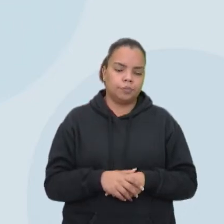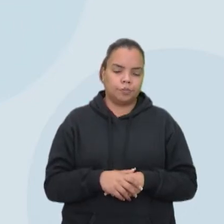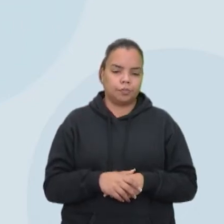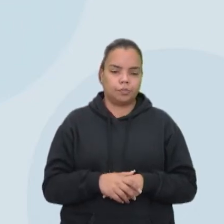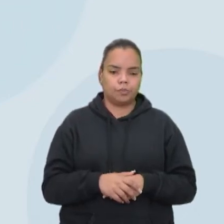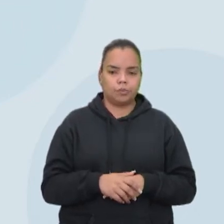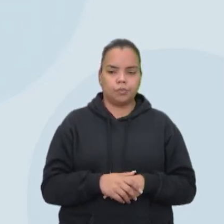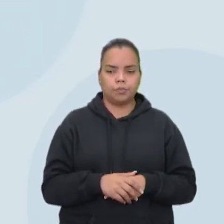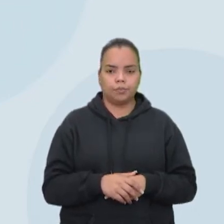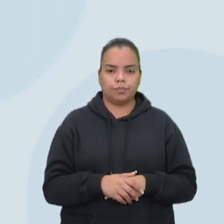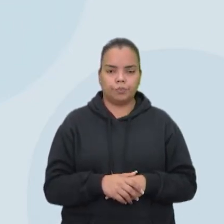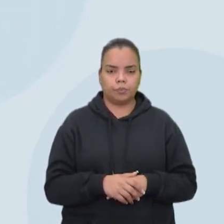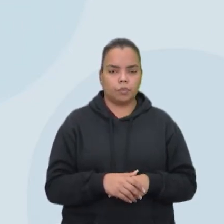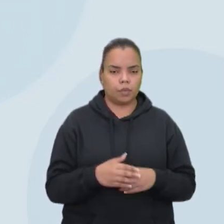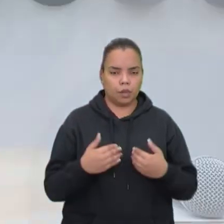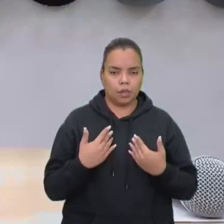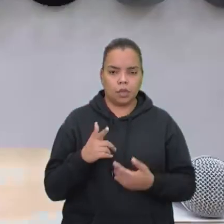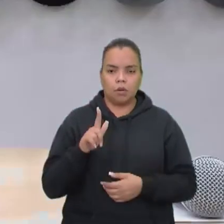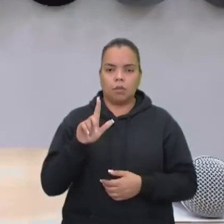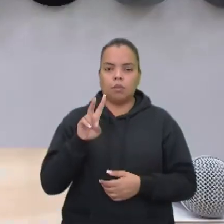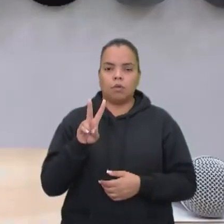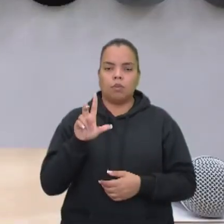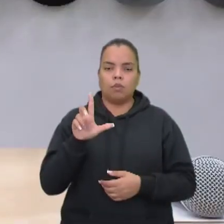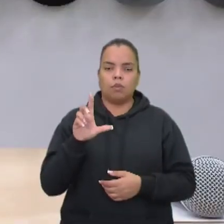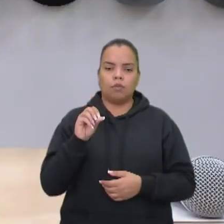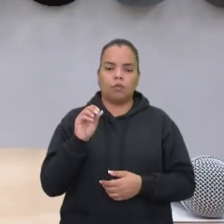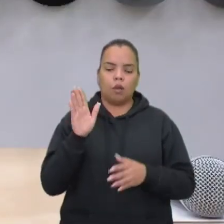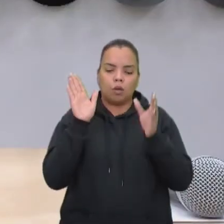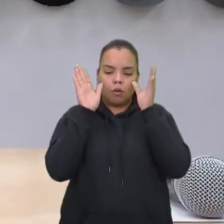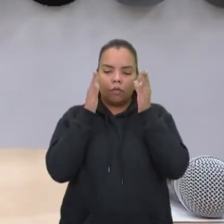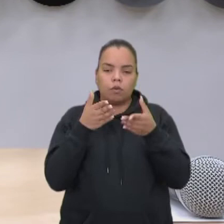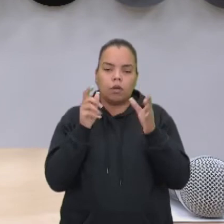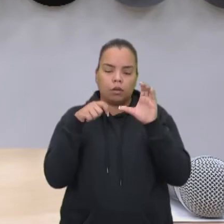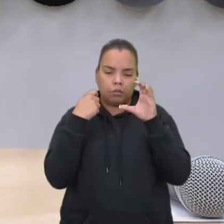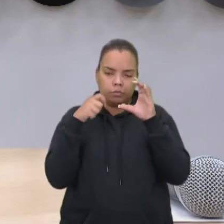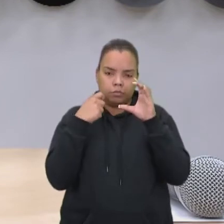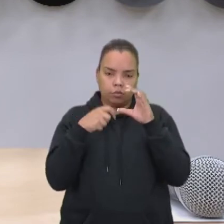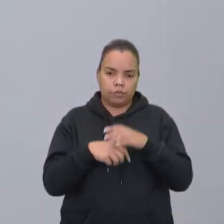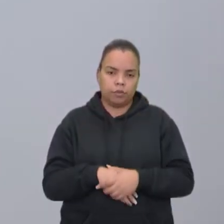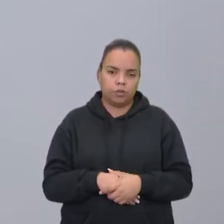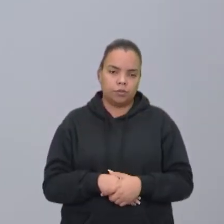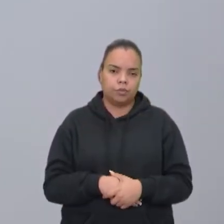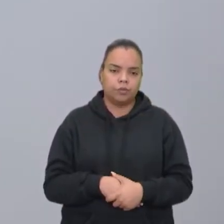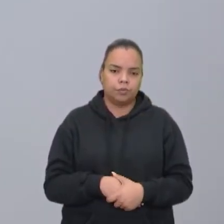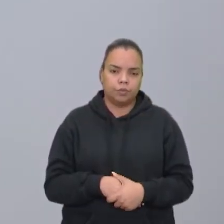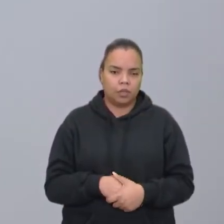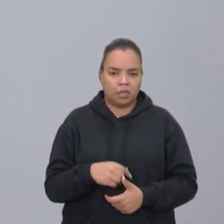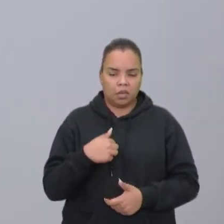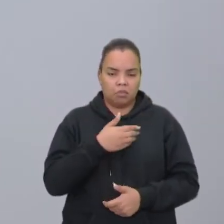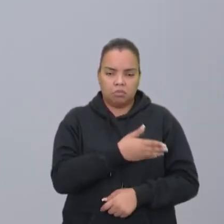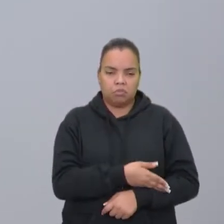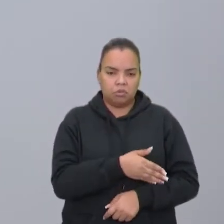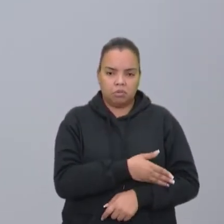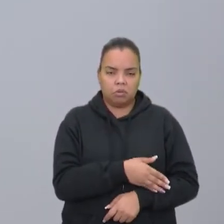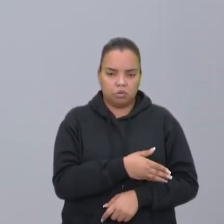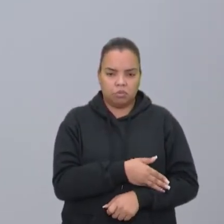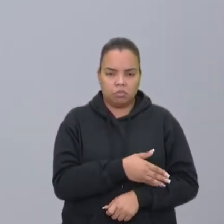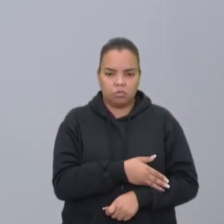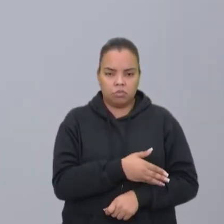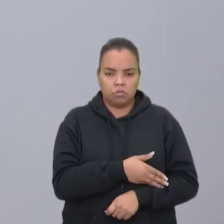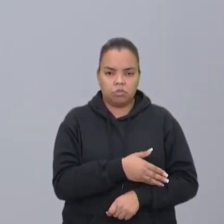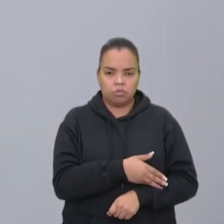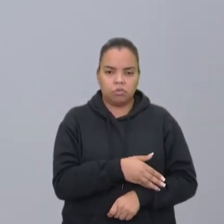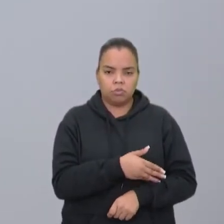ou digitais. Então é isso, o vlog ele está focado mais na questão do vídeo. Eu não costumo, mas é mais por conta